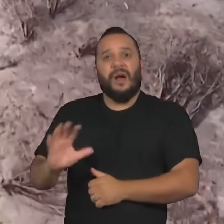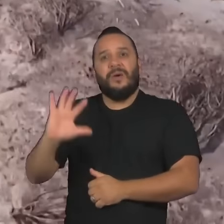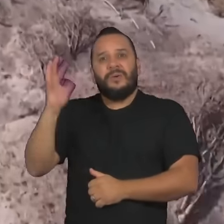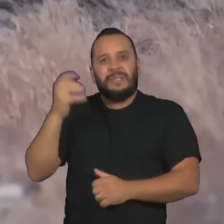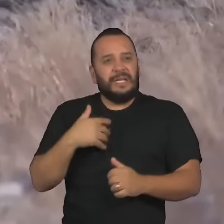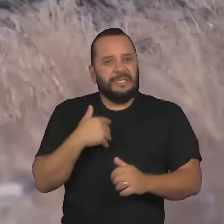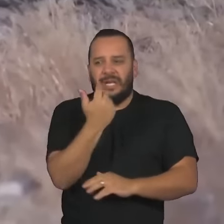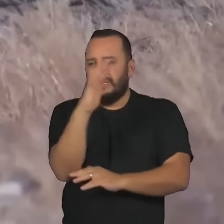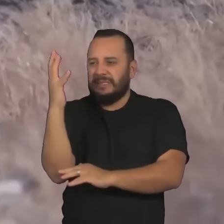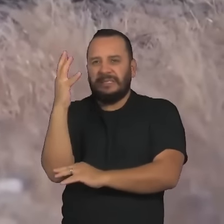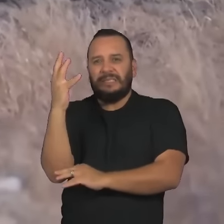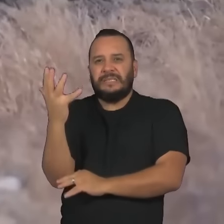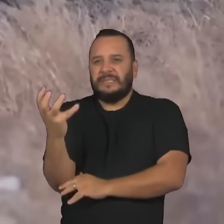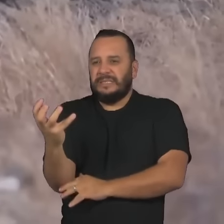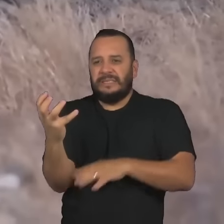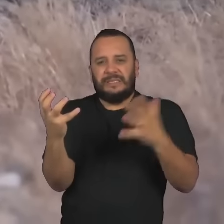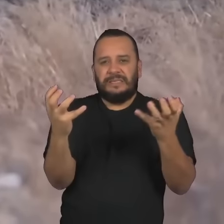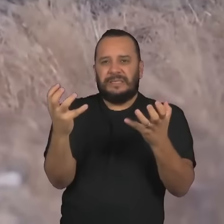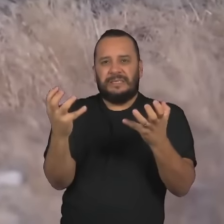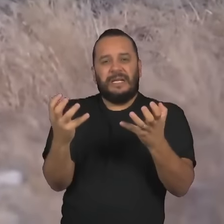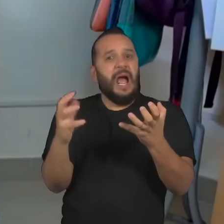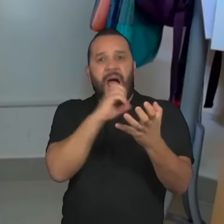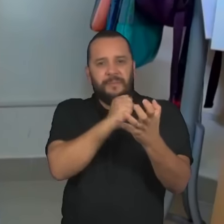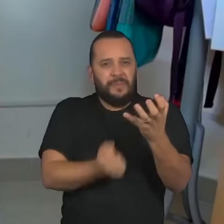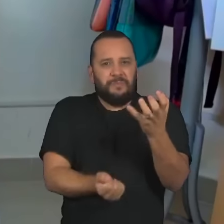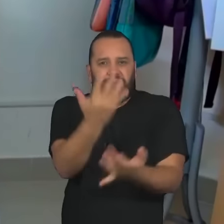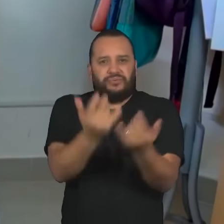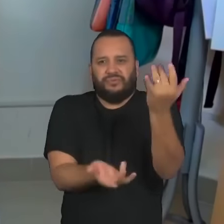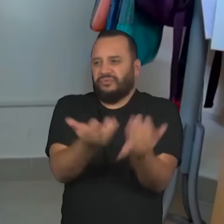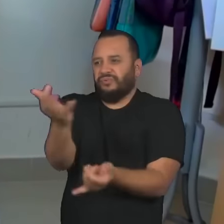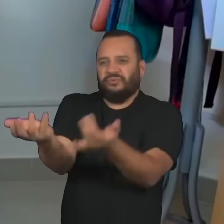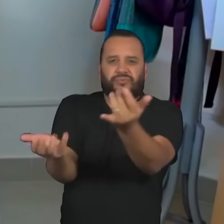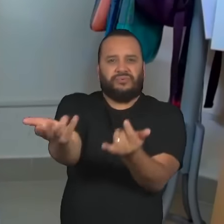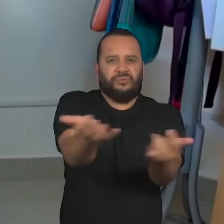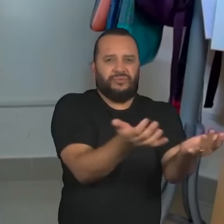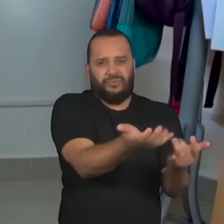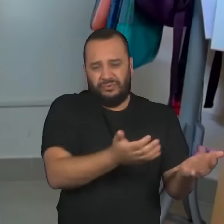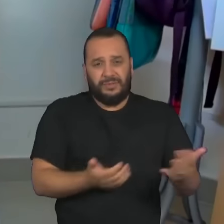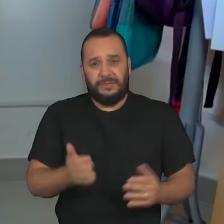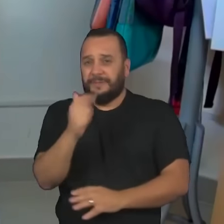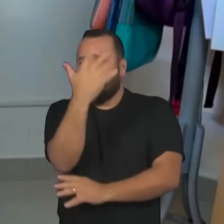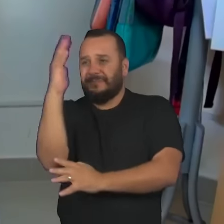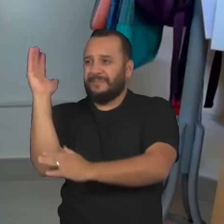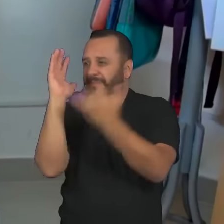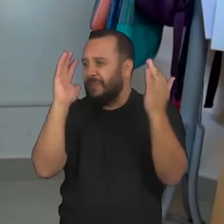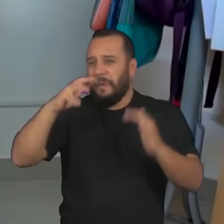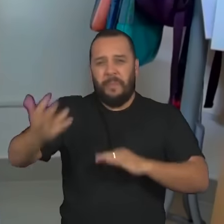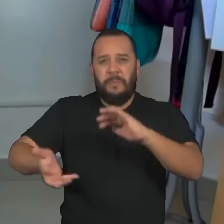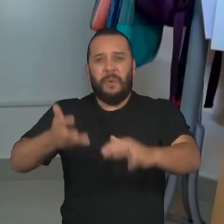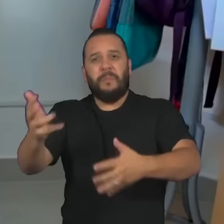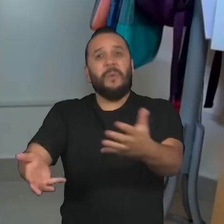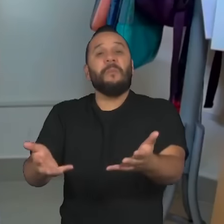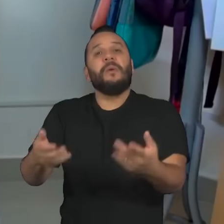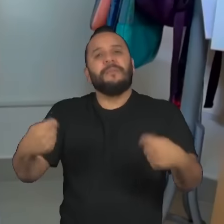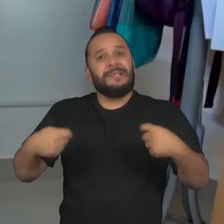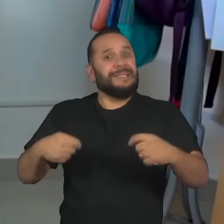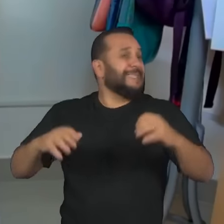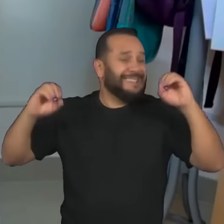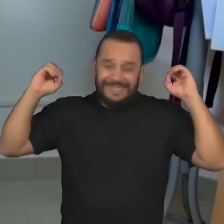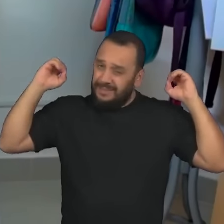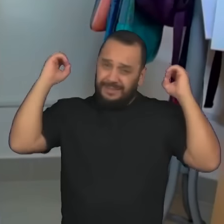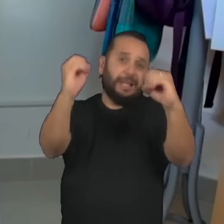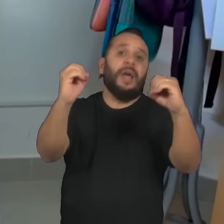vulnerável para pegar fogo. Esse efeito acumulado do desmatamento, que só vai ser resolvido se a gente fizer desmatamento